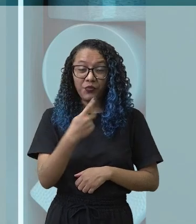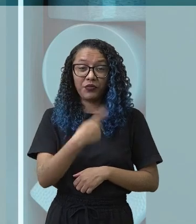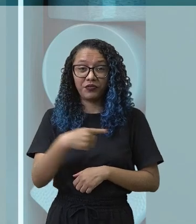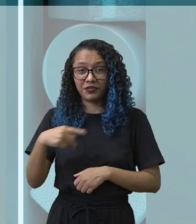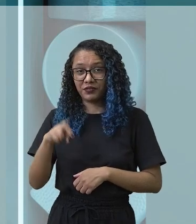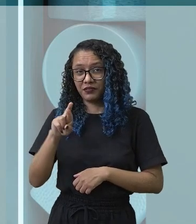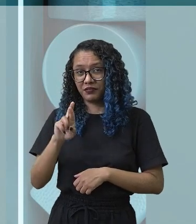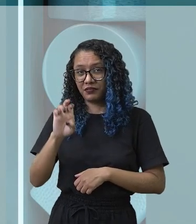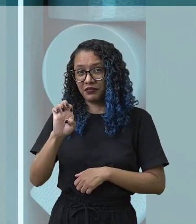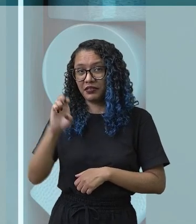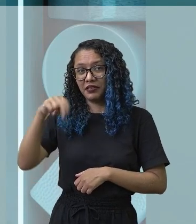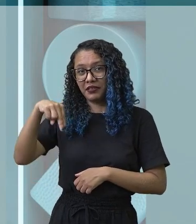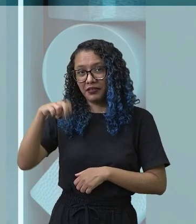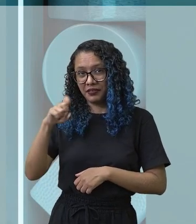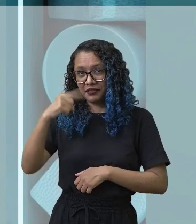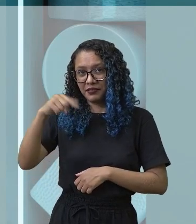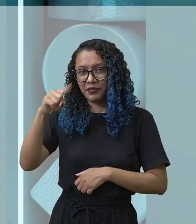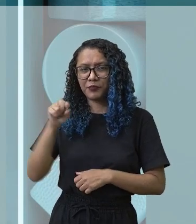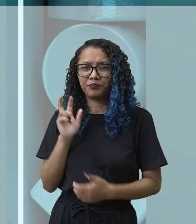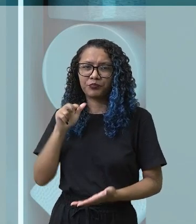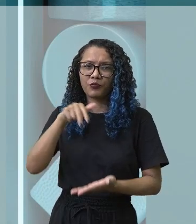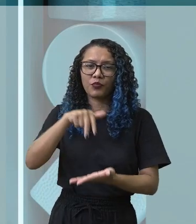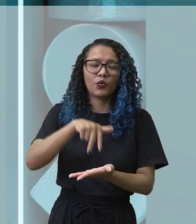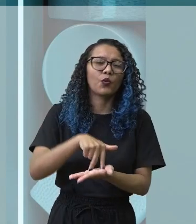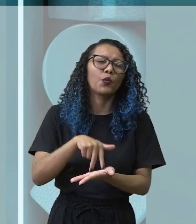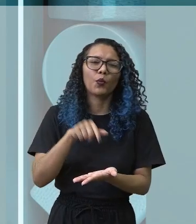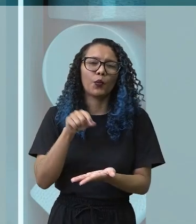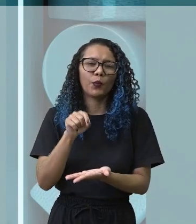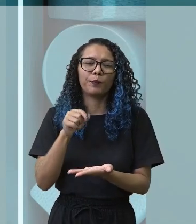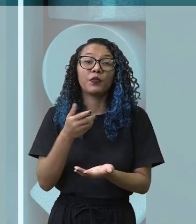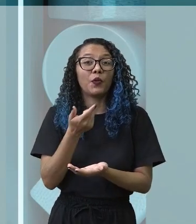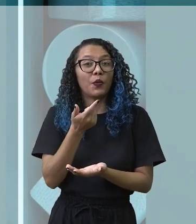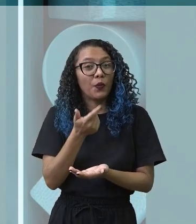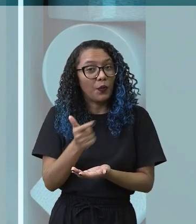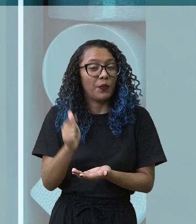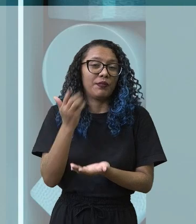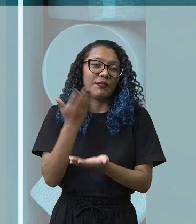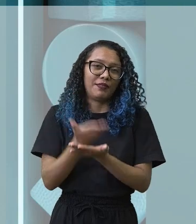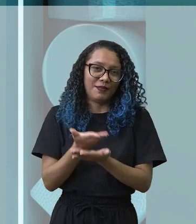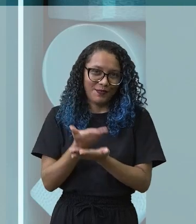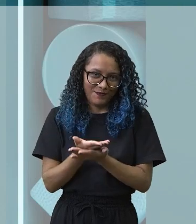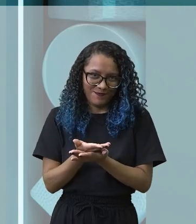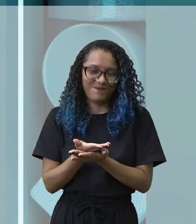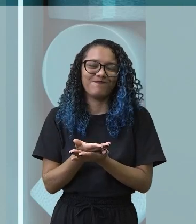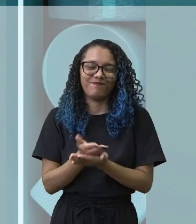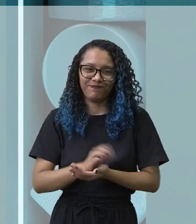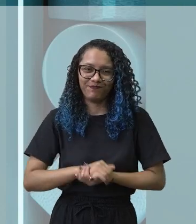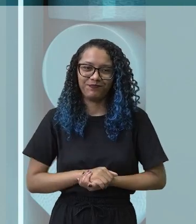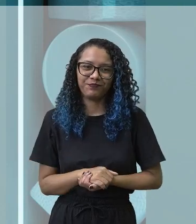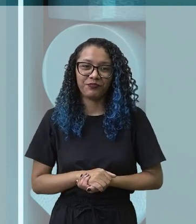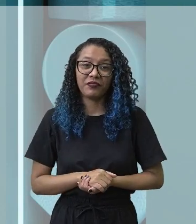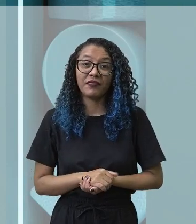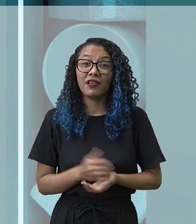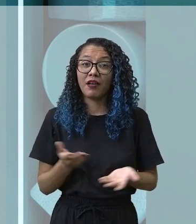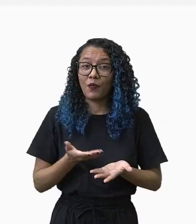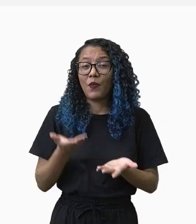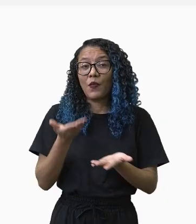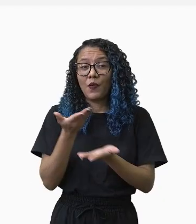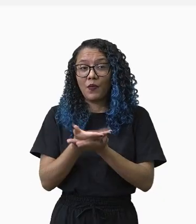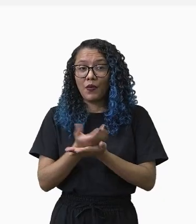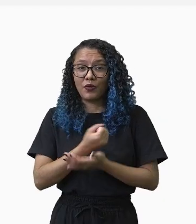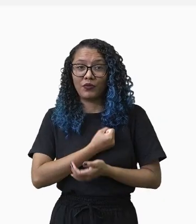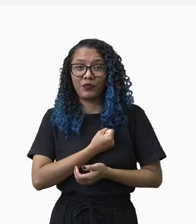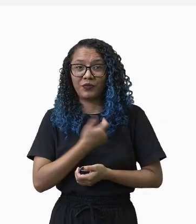ren Moreira e estou aqui com vocês para mais uma aula hoje a aula de número